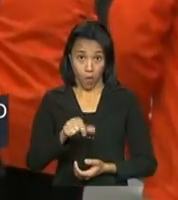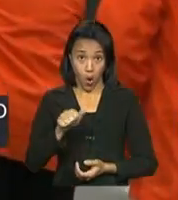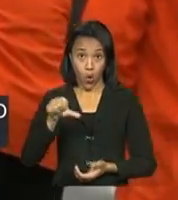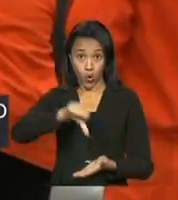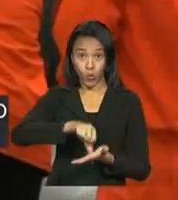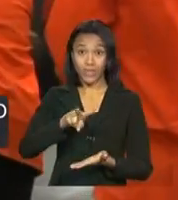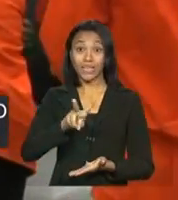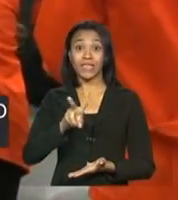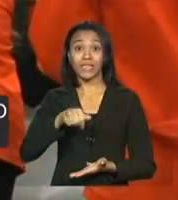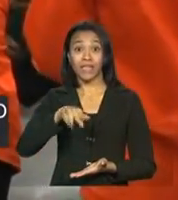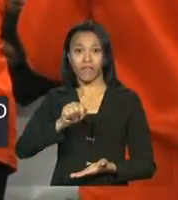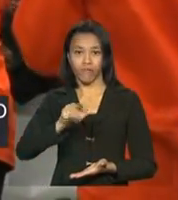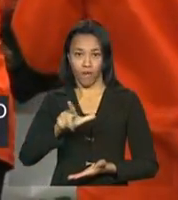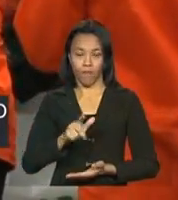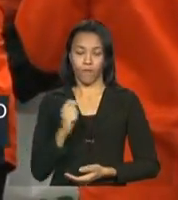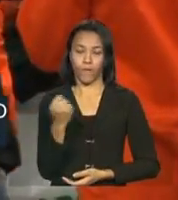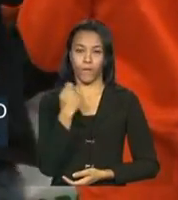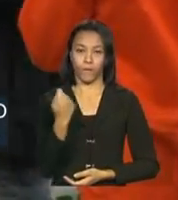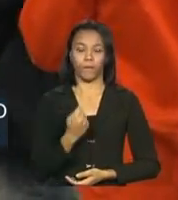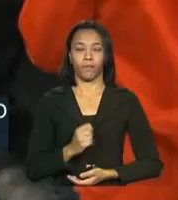de Rio Grande.